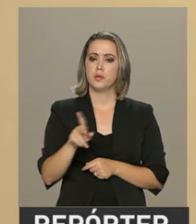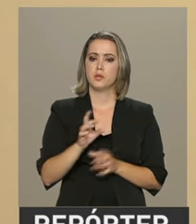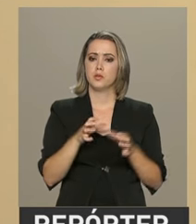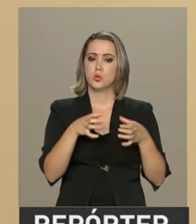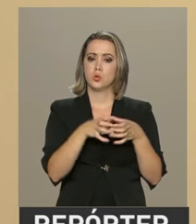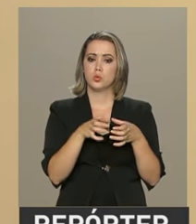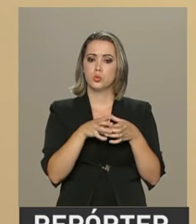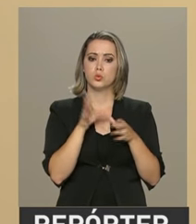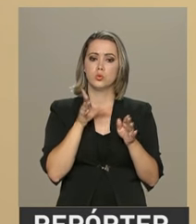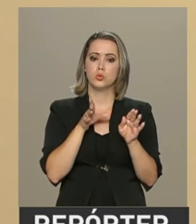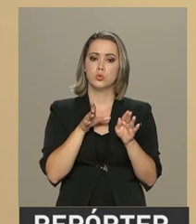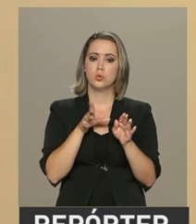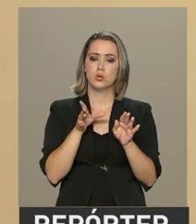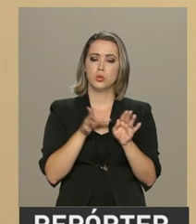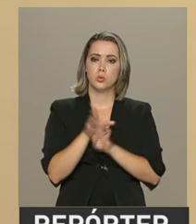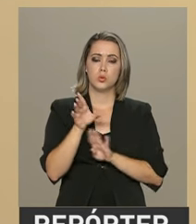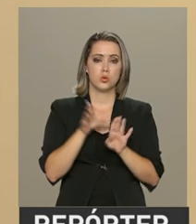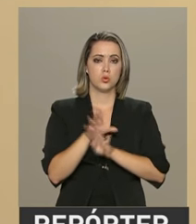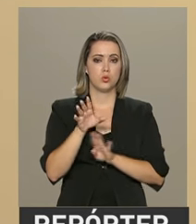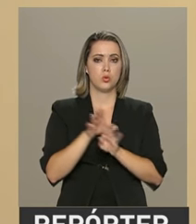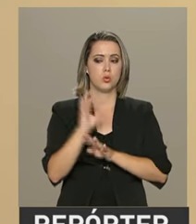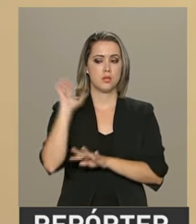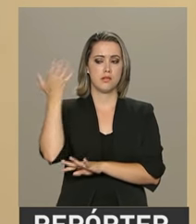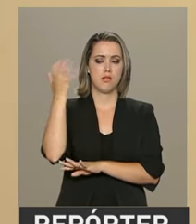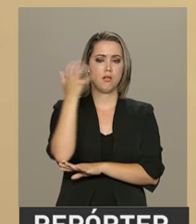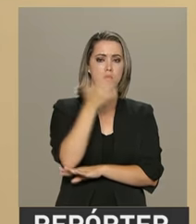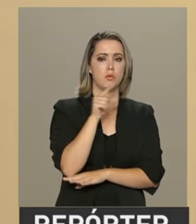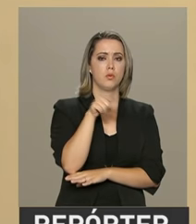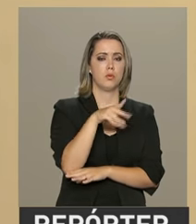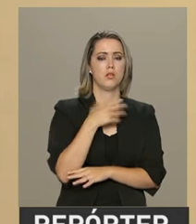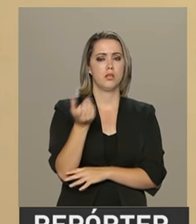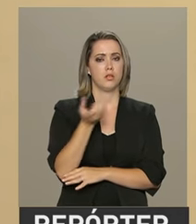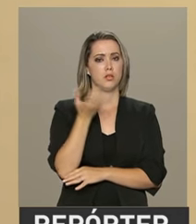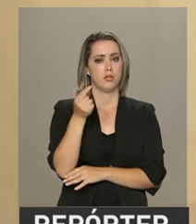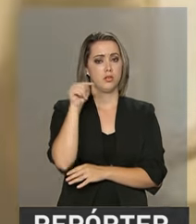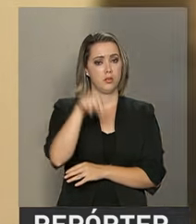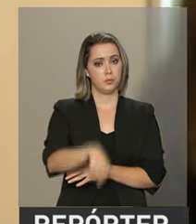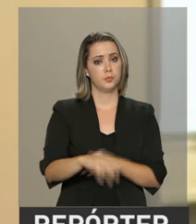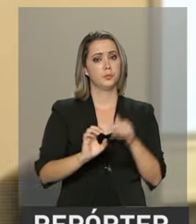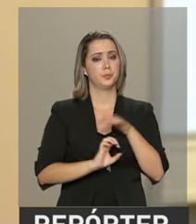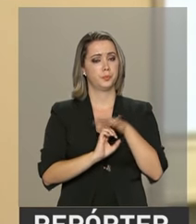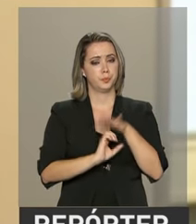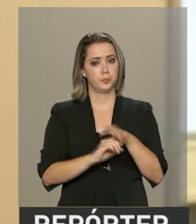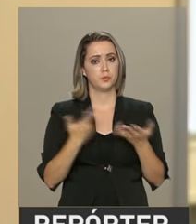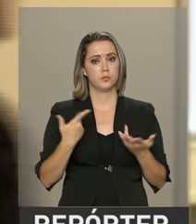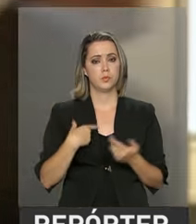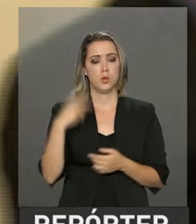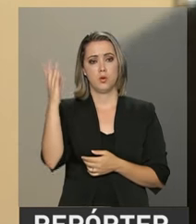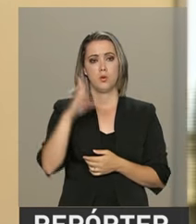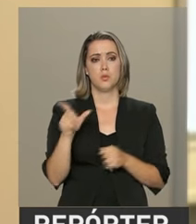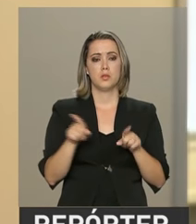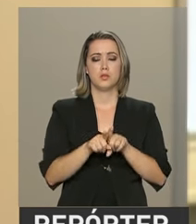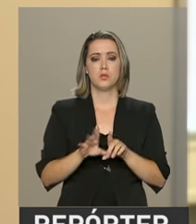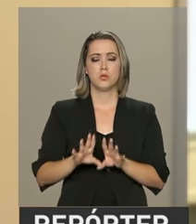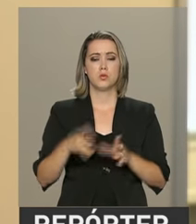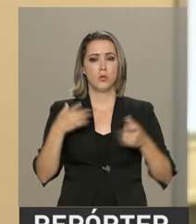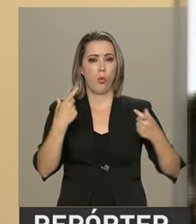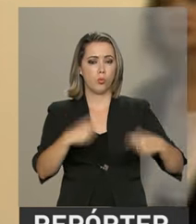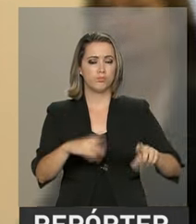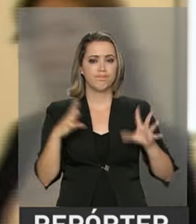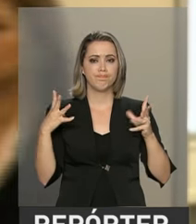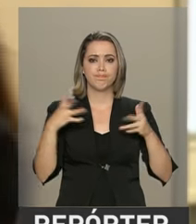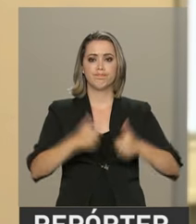empresa de consultoria e tecnologia ambiental o executivo pretende investir por aqui segundo ele o brasil além de ser um mercado em expansão